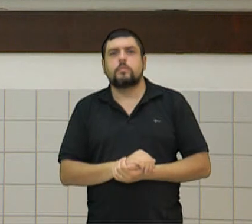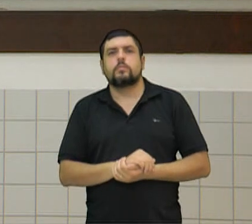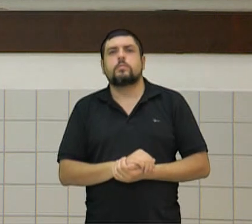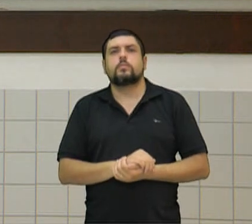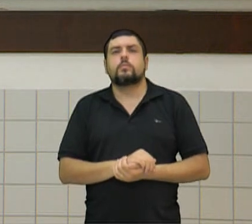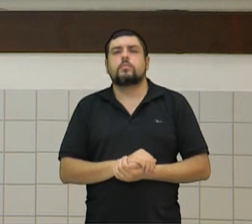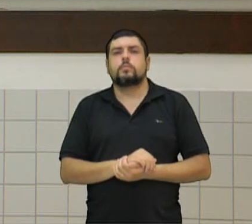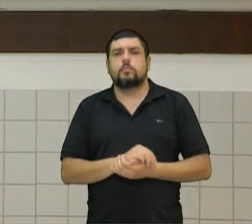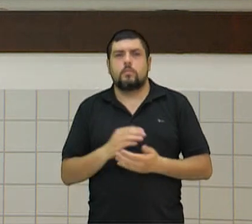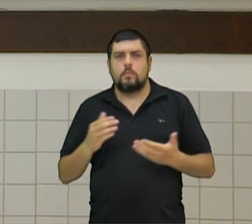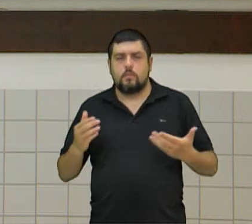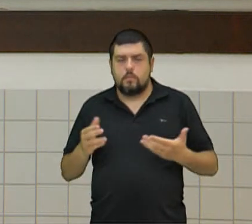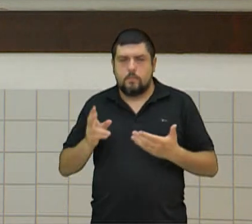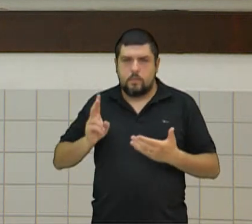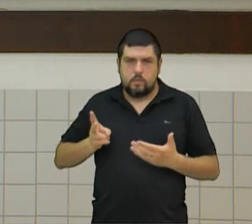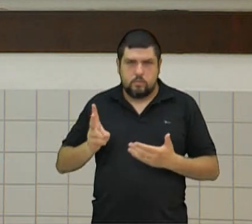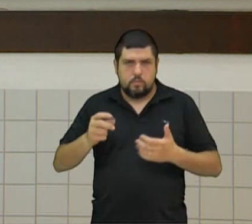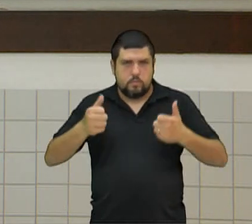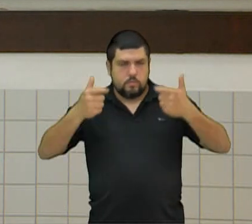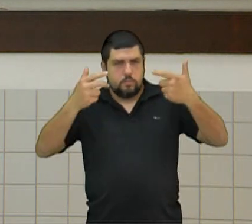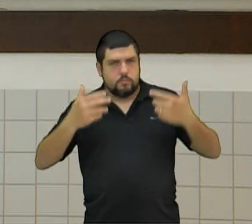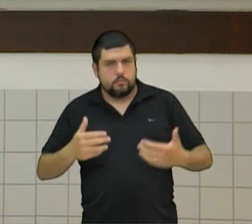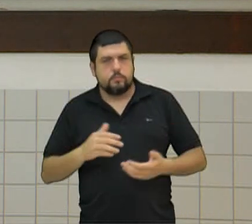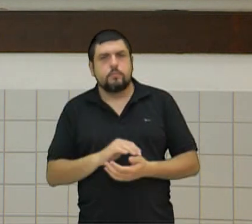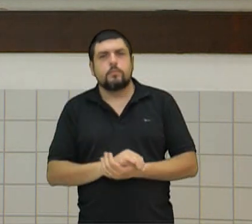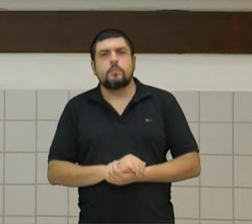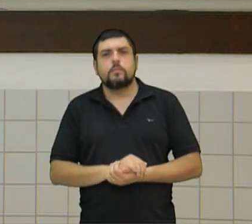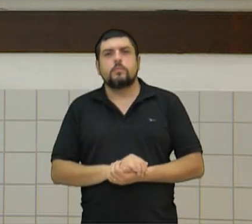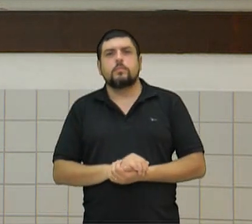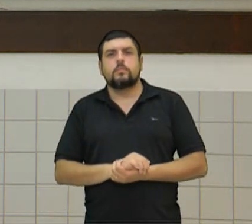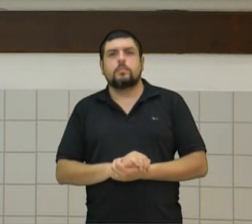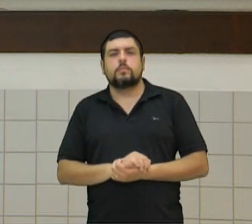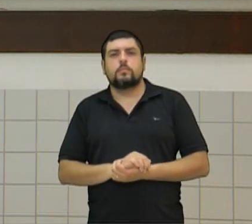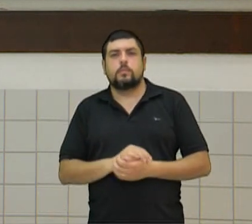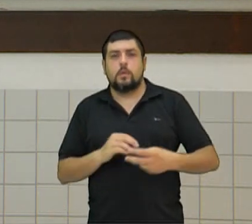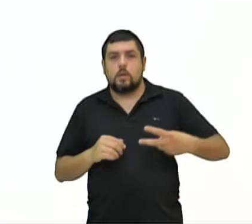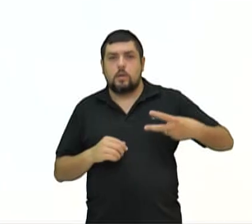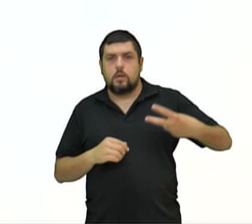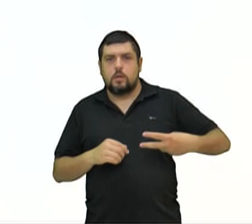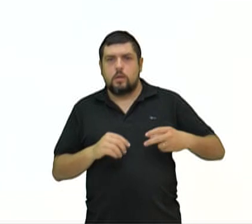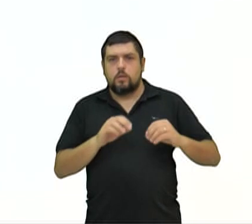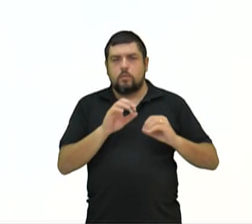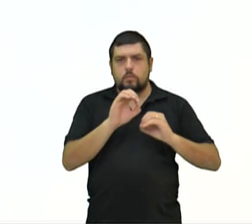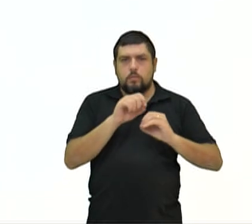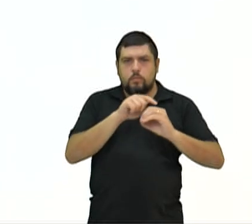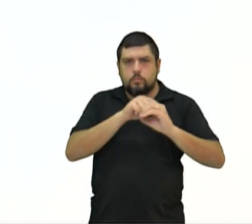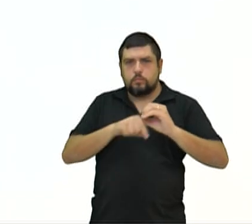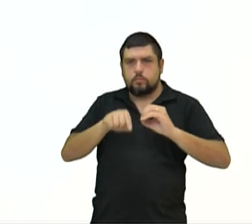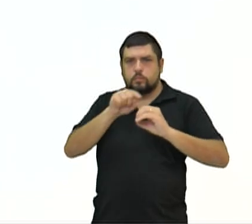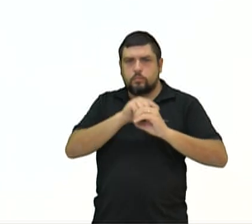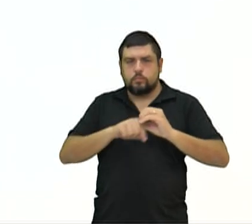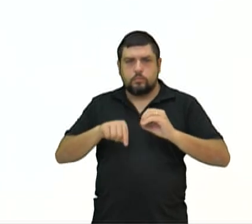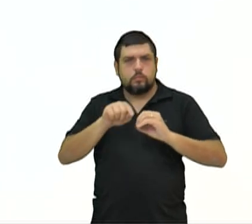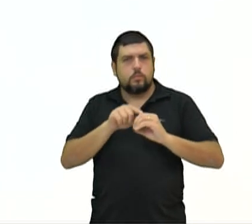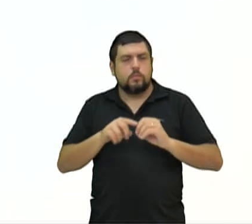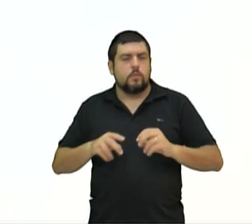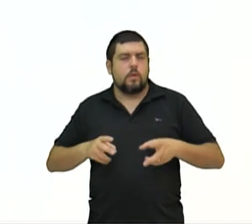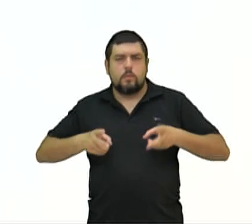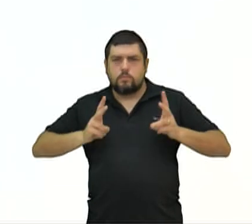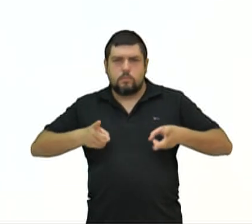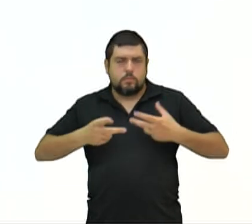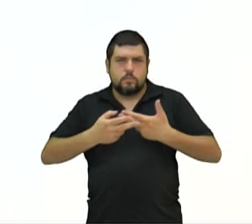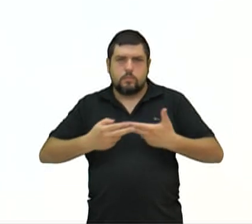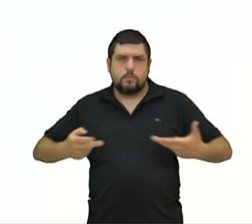Dando continuidade à nossa explicação. Nessa segunda polia, vai acontecer a mesma ideia, né? Então, você vai